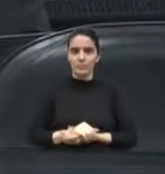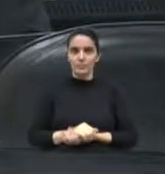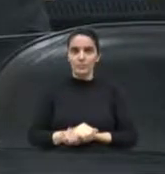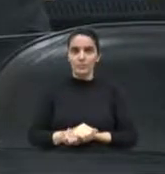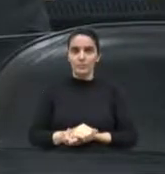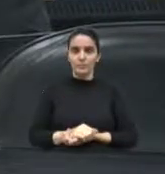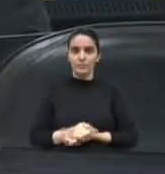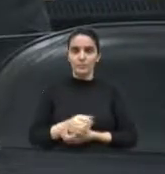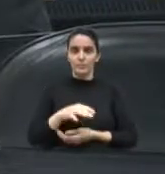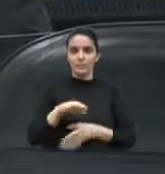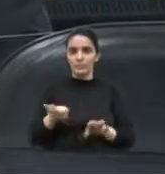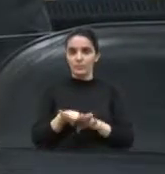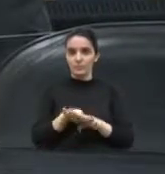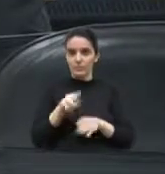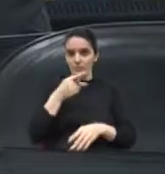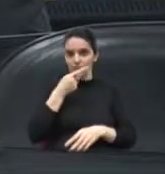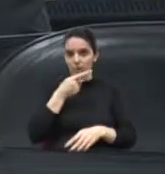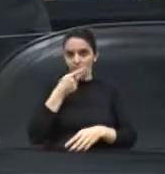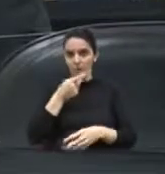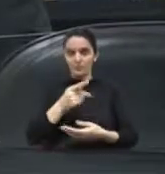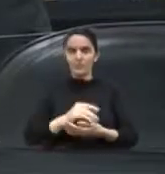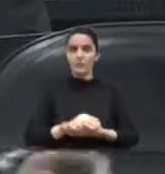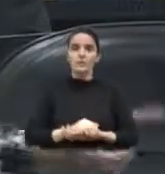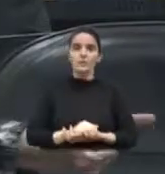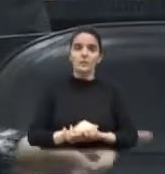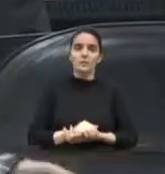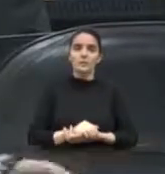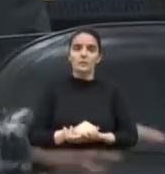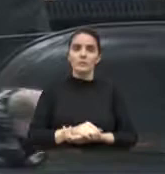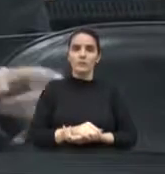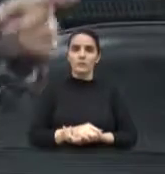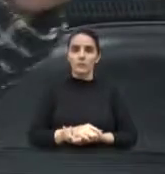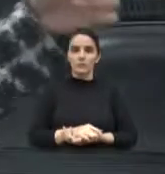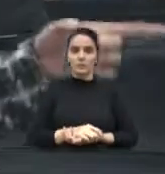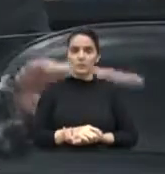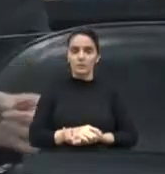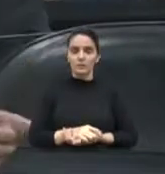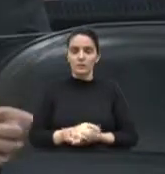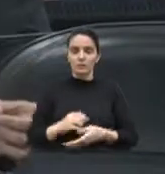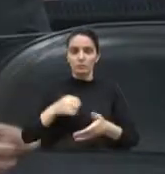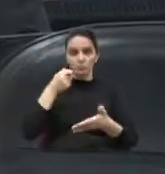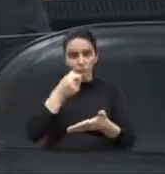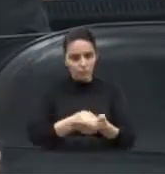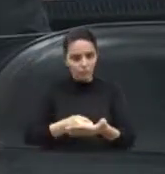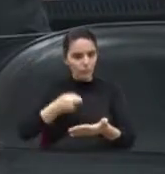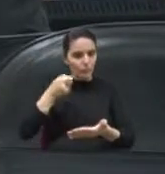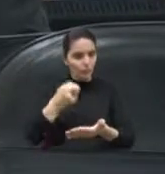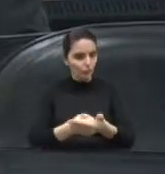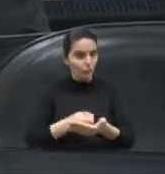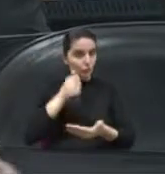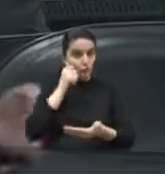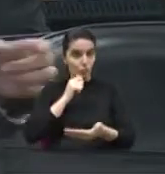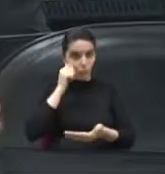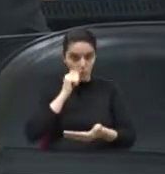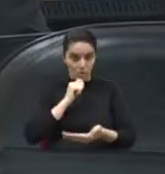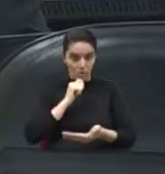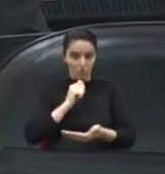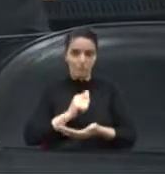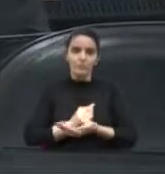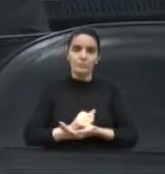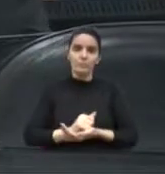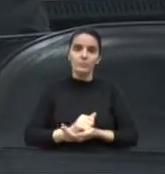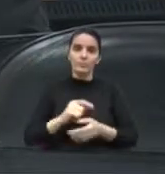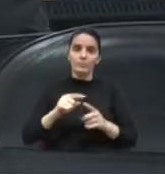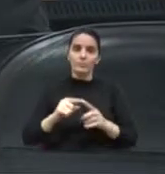gostaria de colocar aqui, me posicionar, em que pese as divergências de lutas de movimentos feministas, mas gostaria que